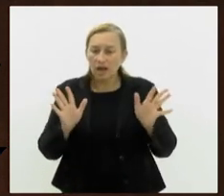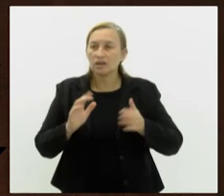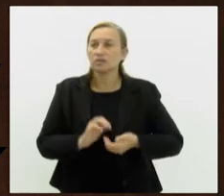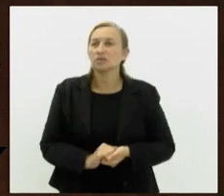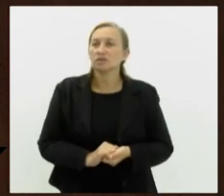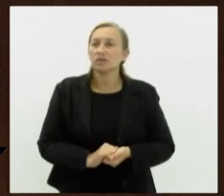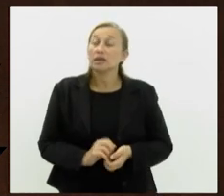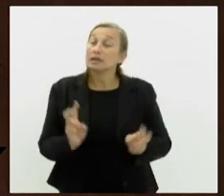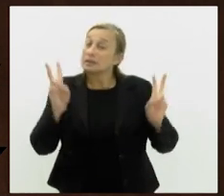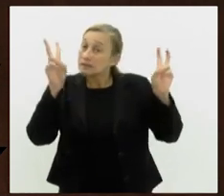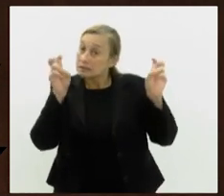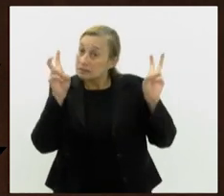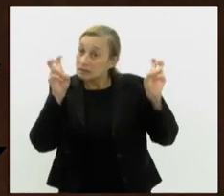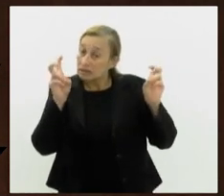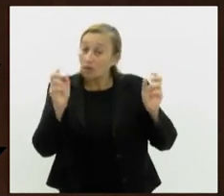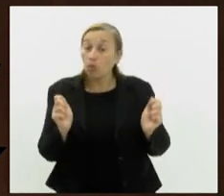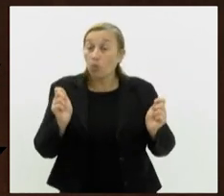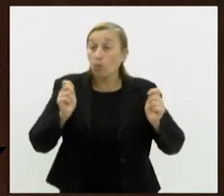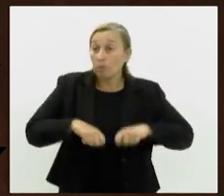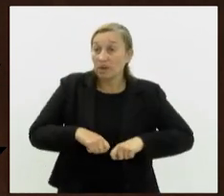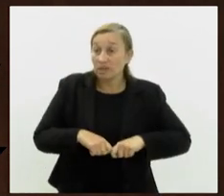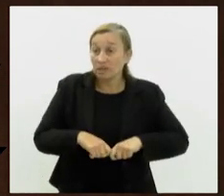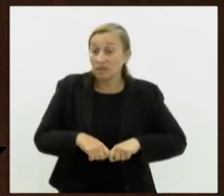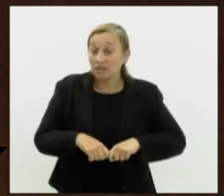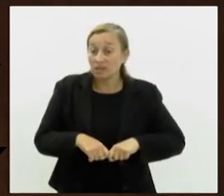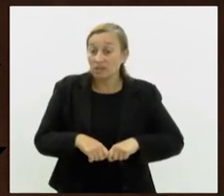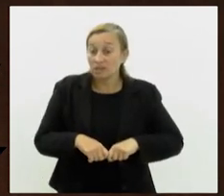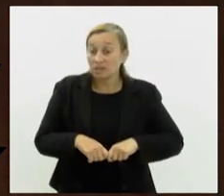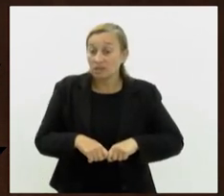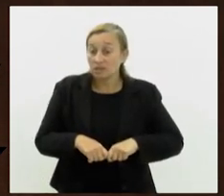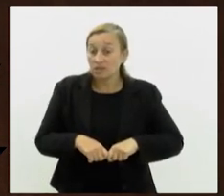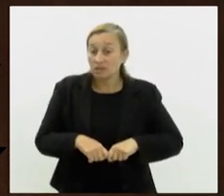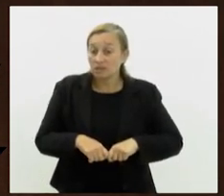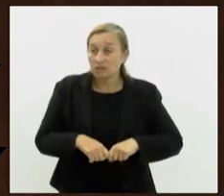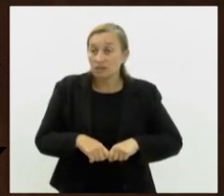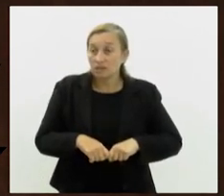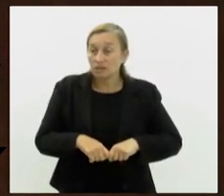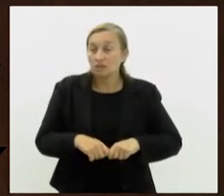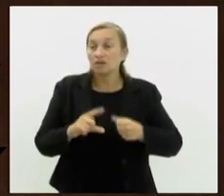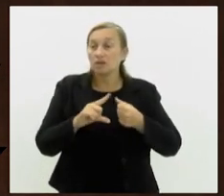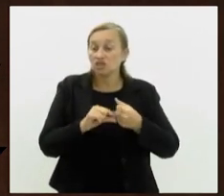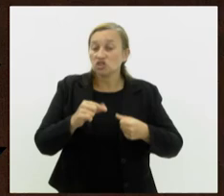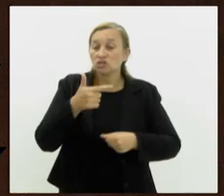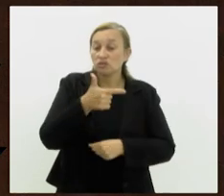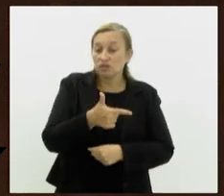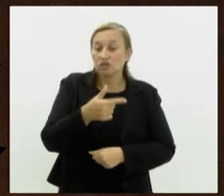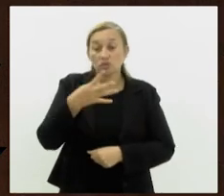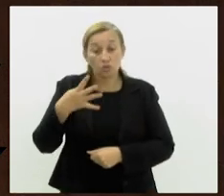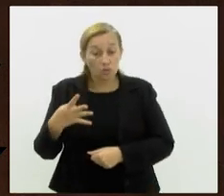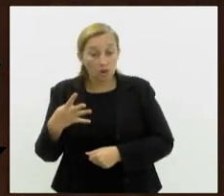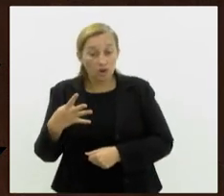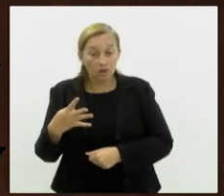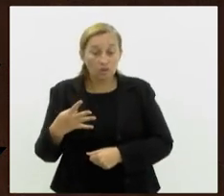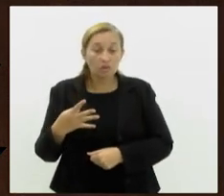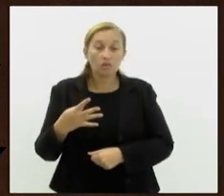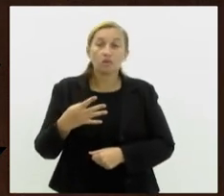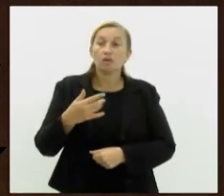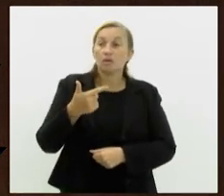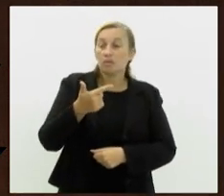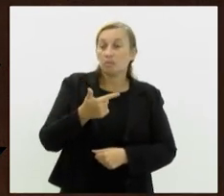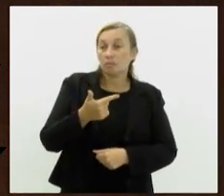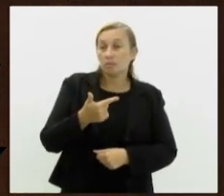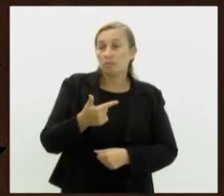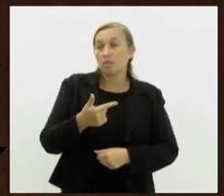nesse tema uma competência concorrente suplementar nos termos do artigo 24, parágrafo 2º